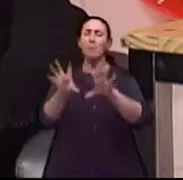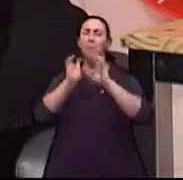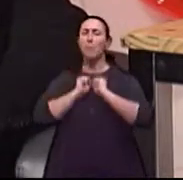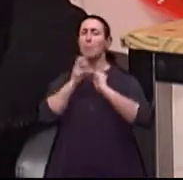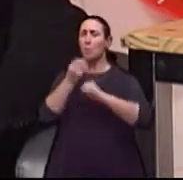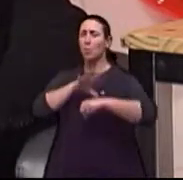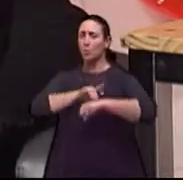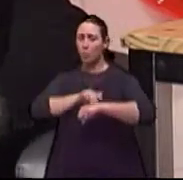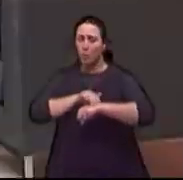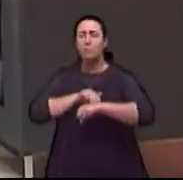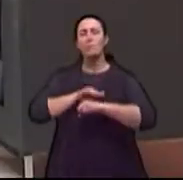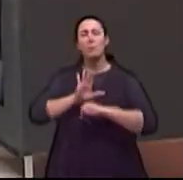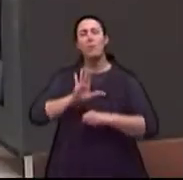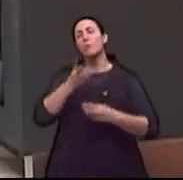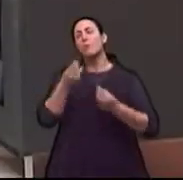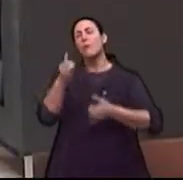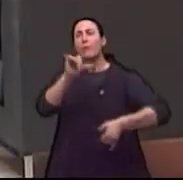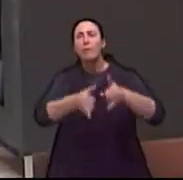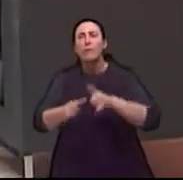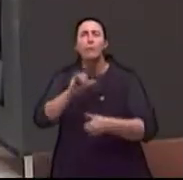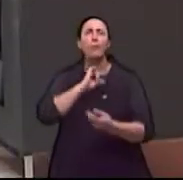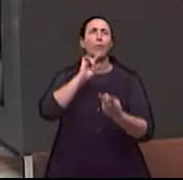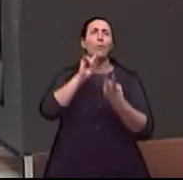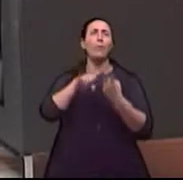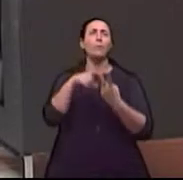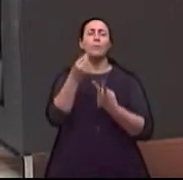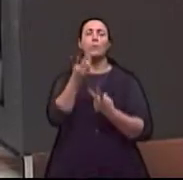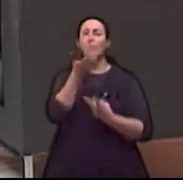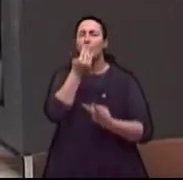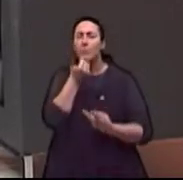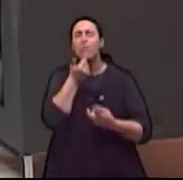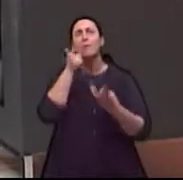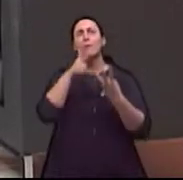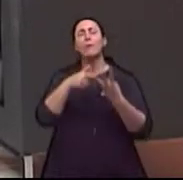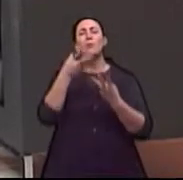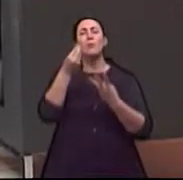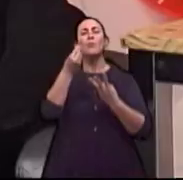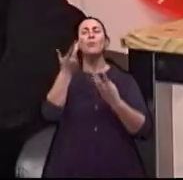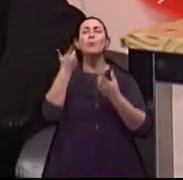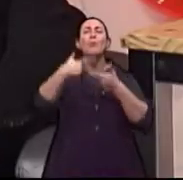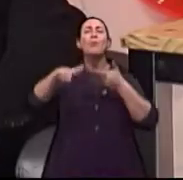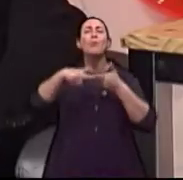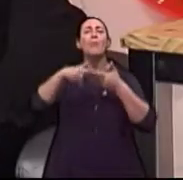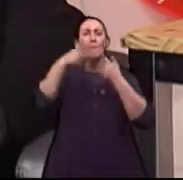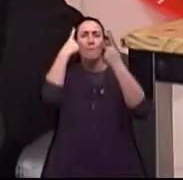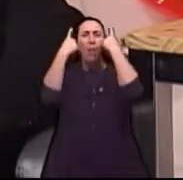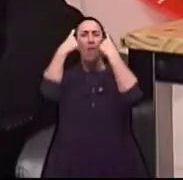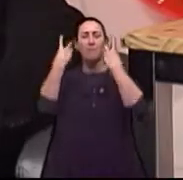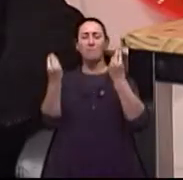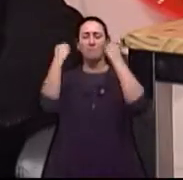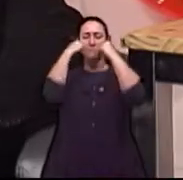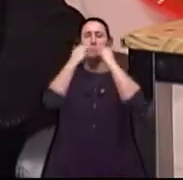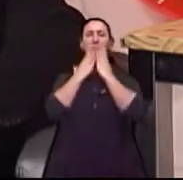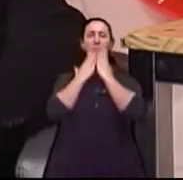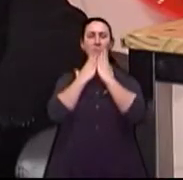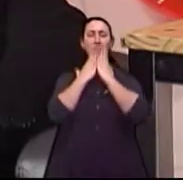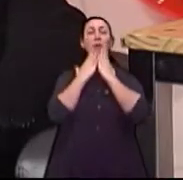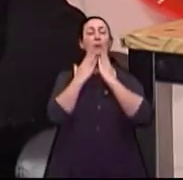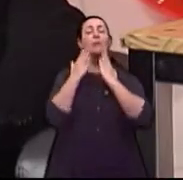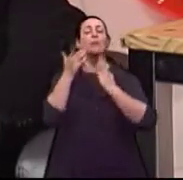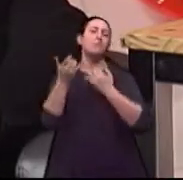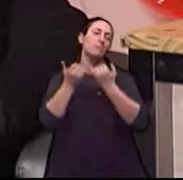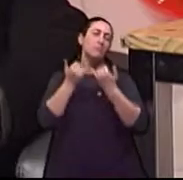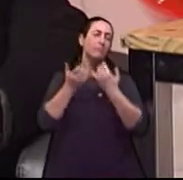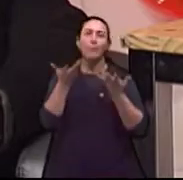muitos químicos muitos alimentos muitas agressões ocorrem na boca que passa pela boca as